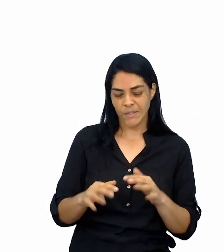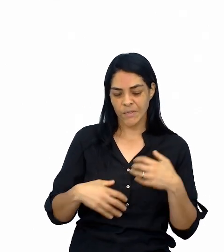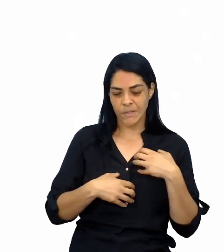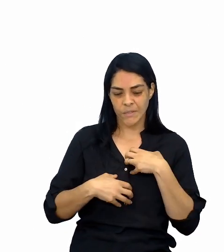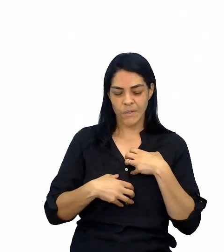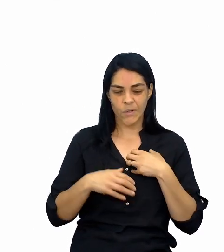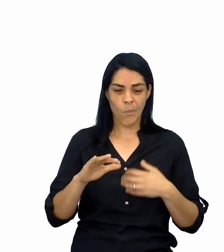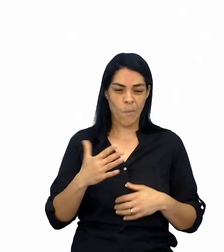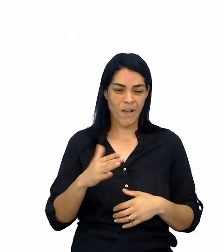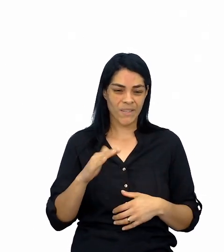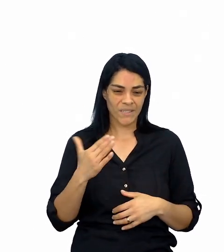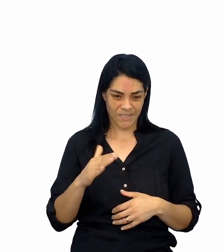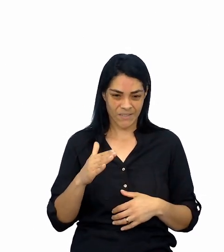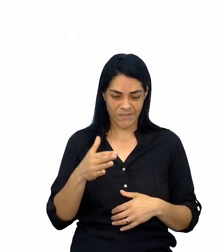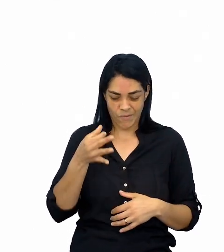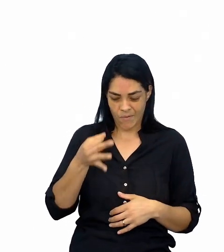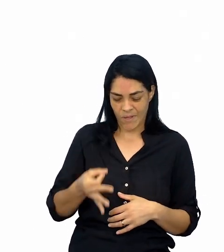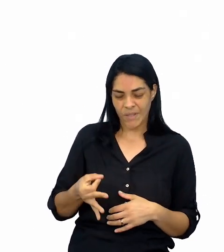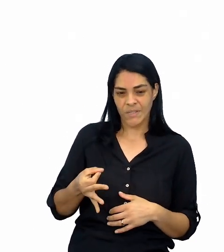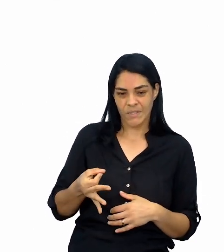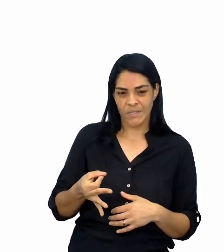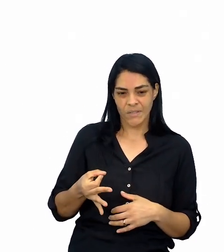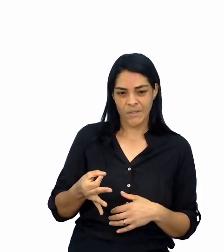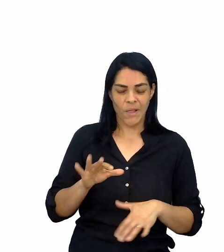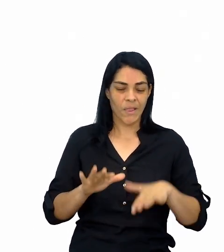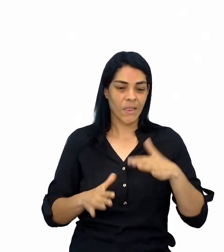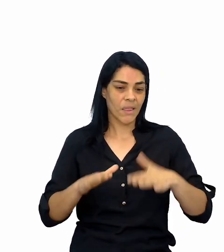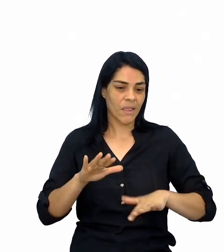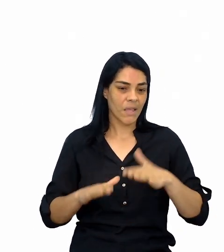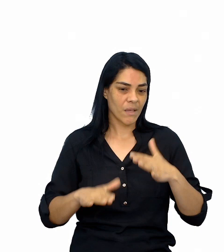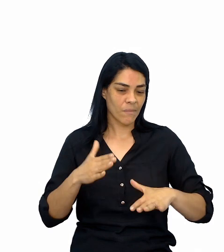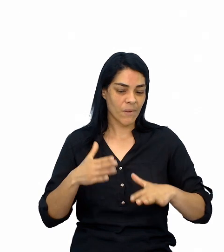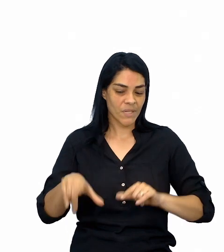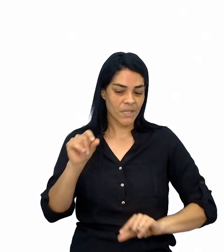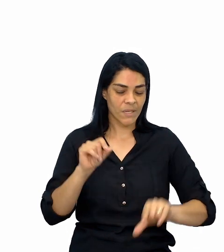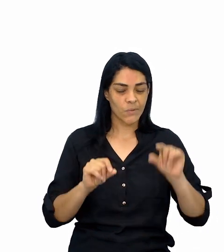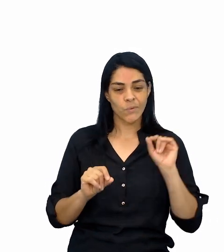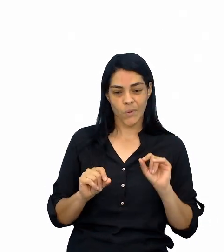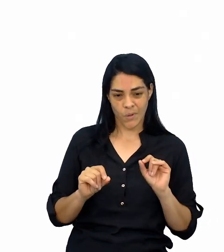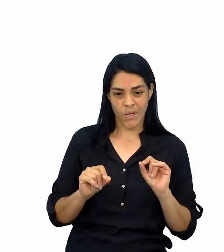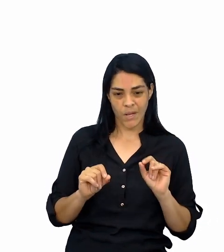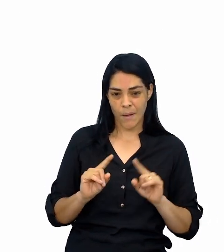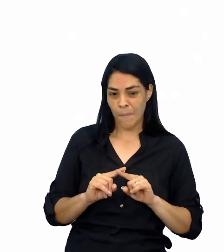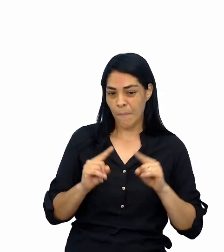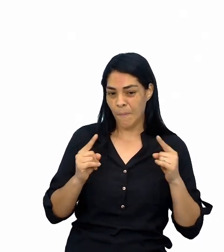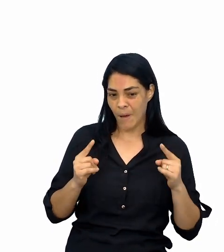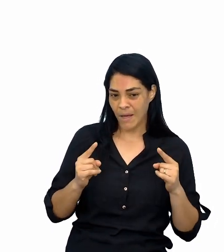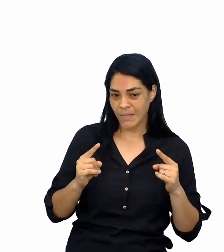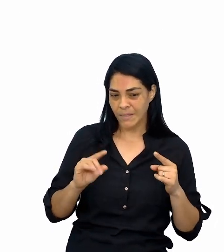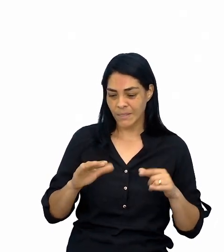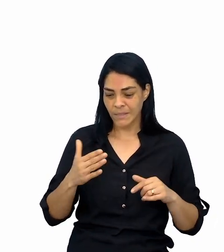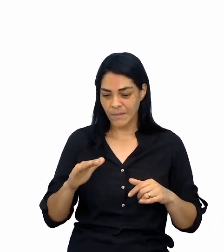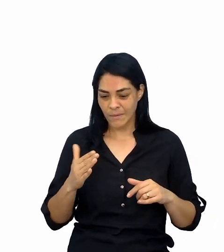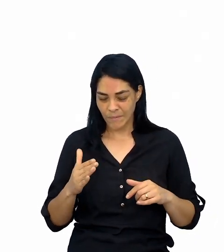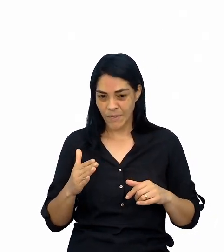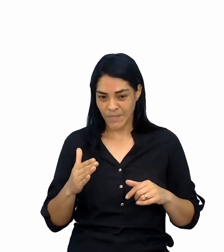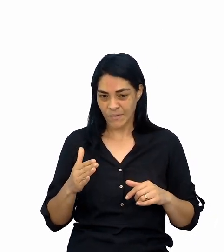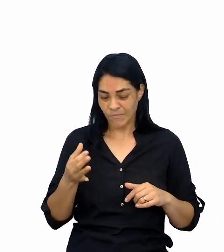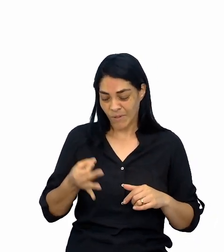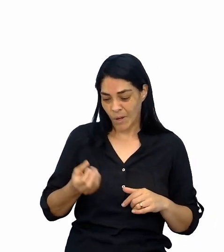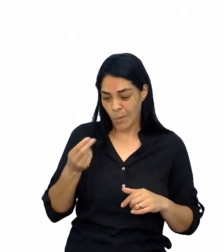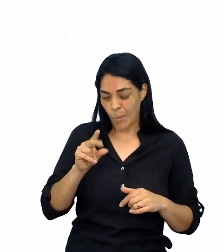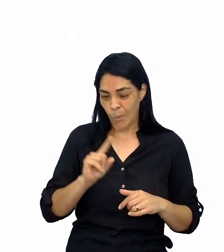mais ou menos efetivo, dependendo da escolha mais ou menos